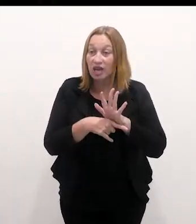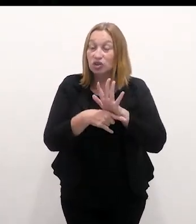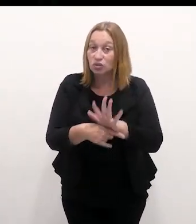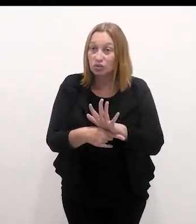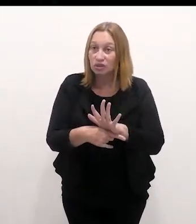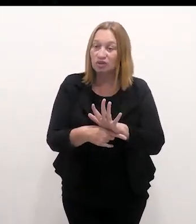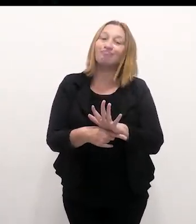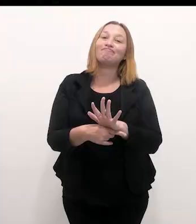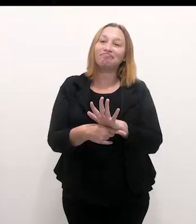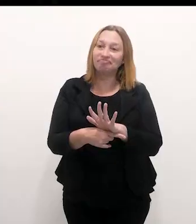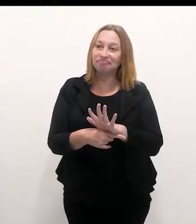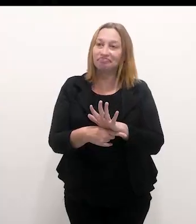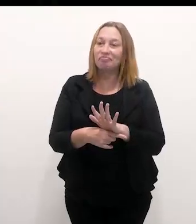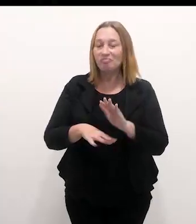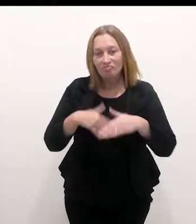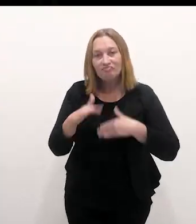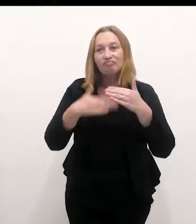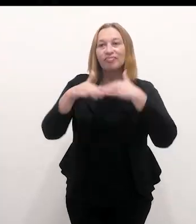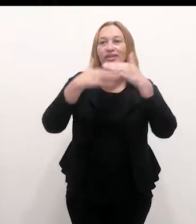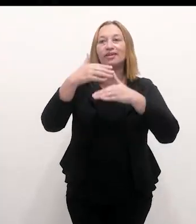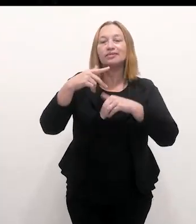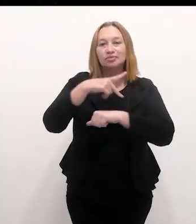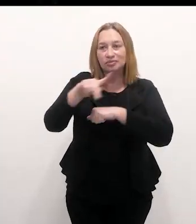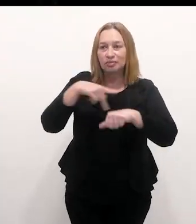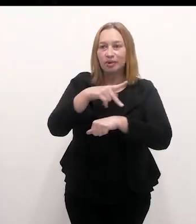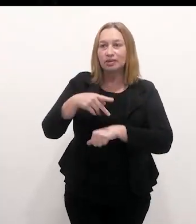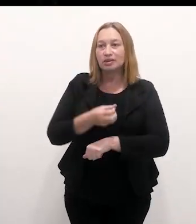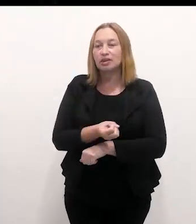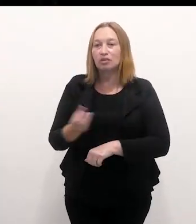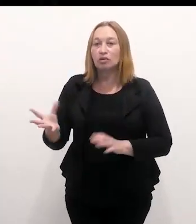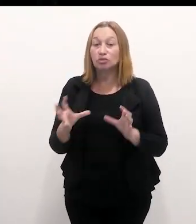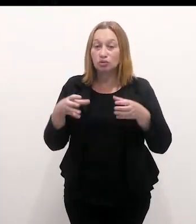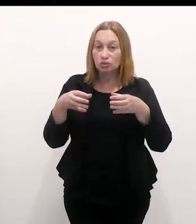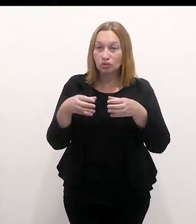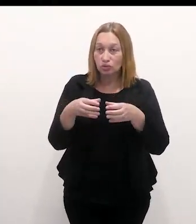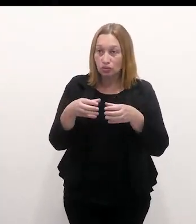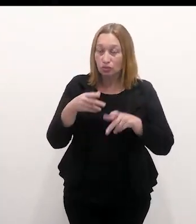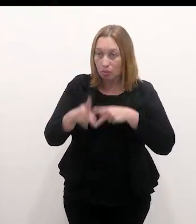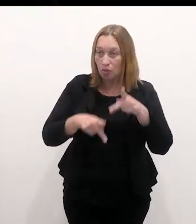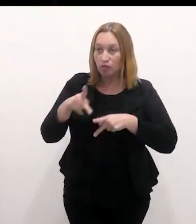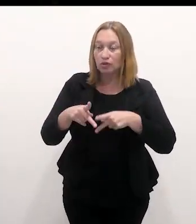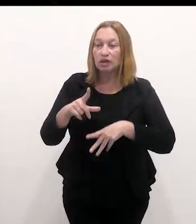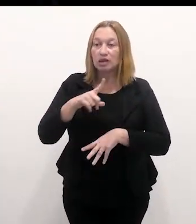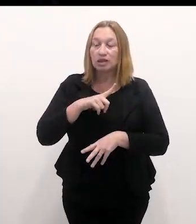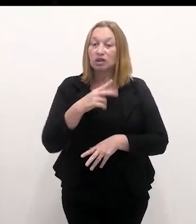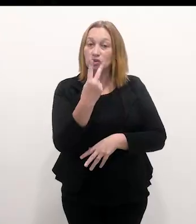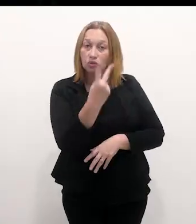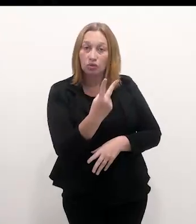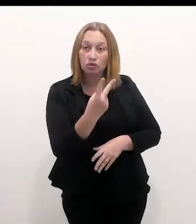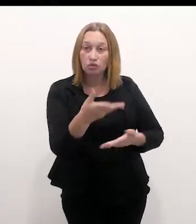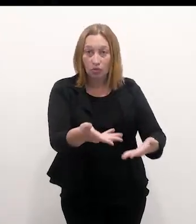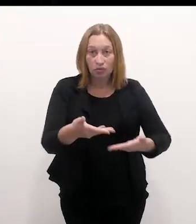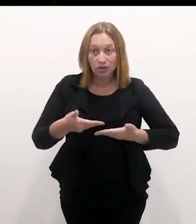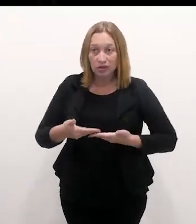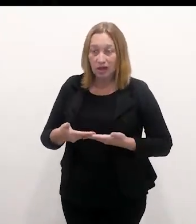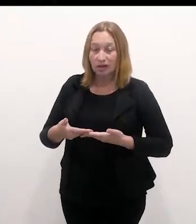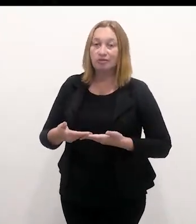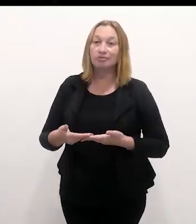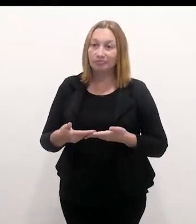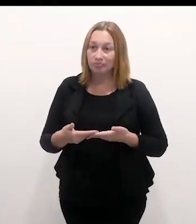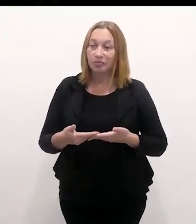contribui significativamente para o desenvolvimento do país enquanto uma nação. Para isso, a gente trouxe aqui dois convidados